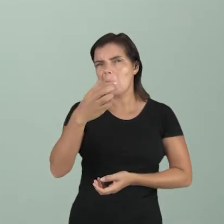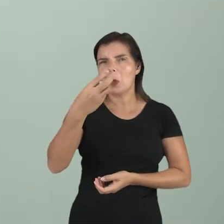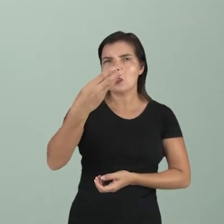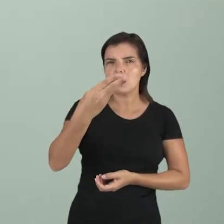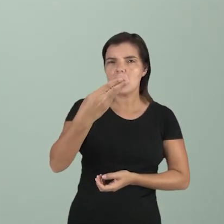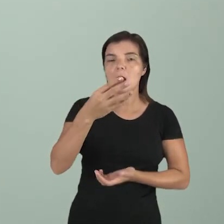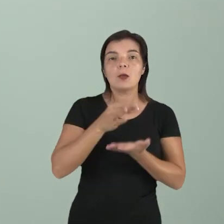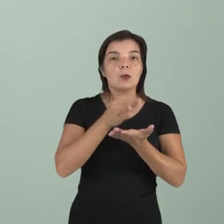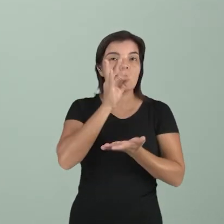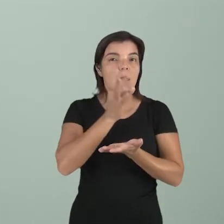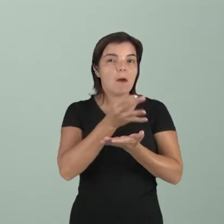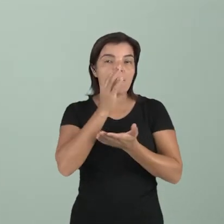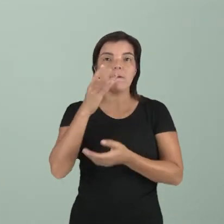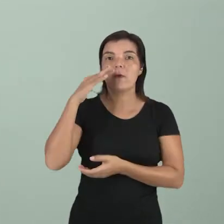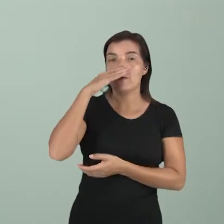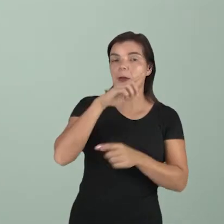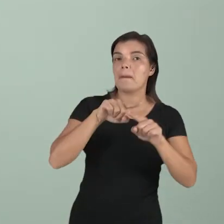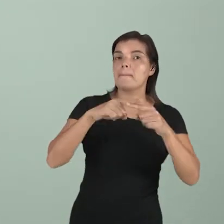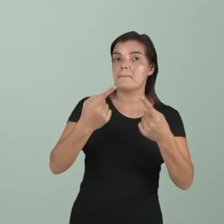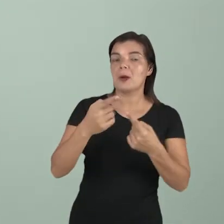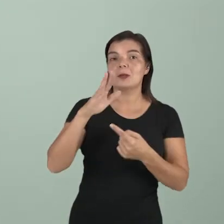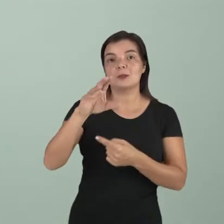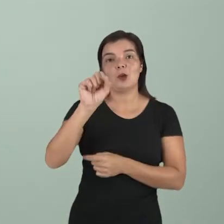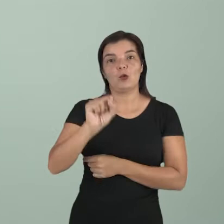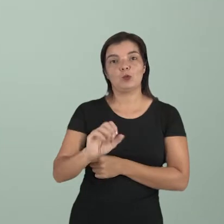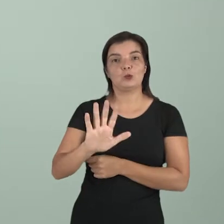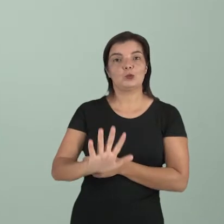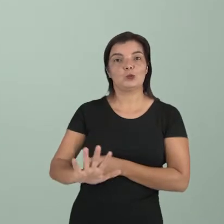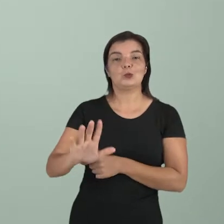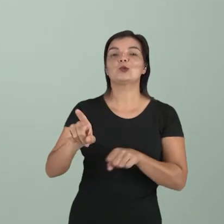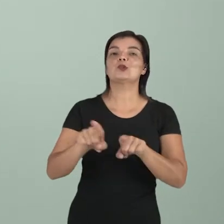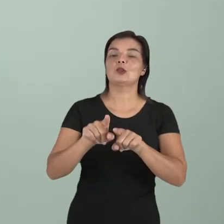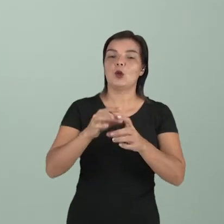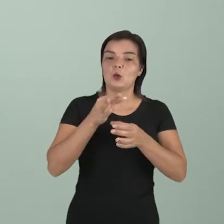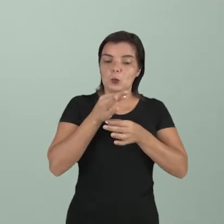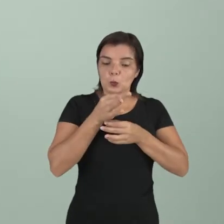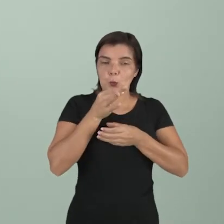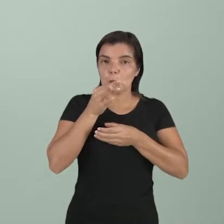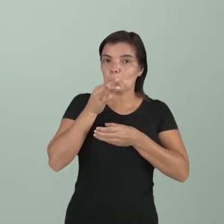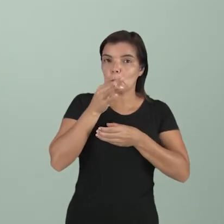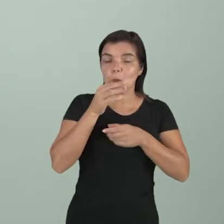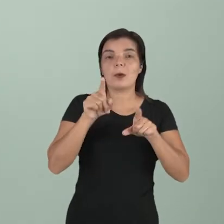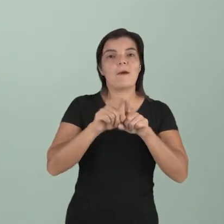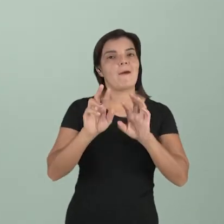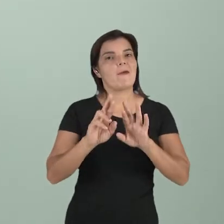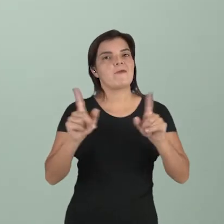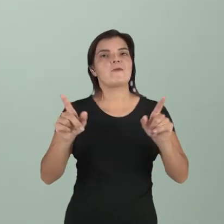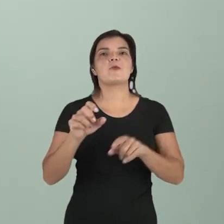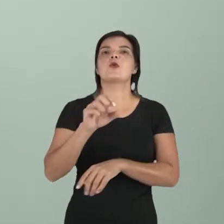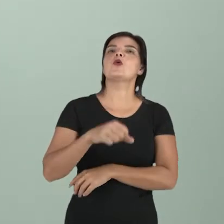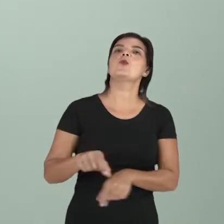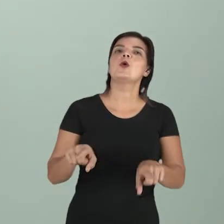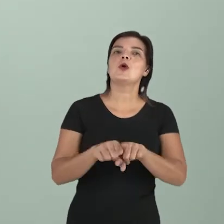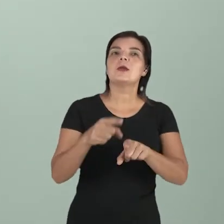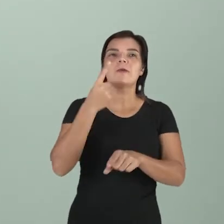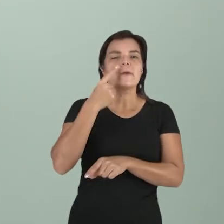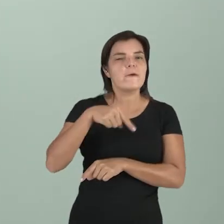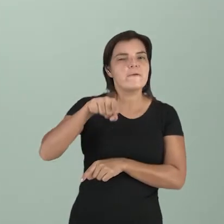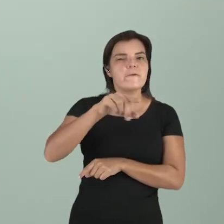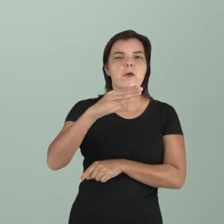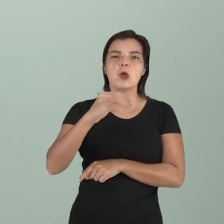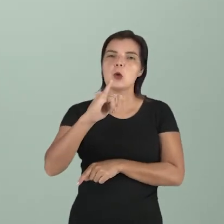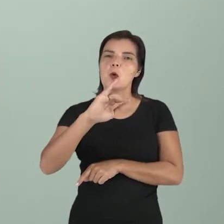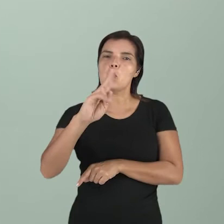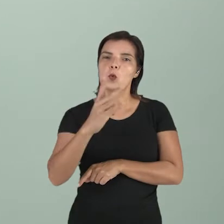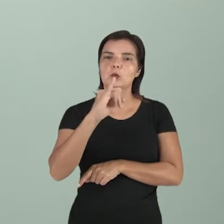de tomar o chimarrão. Nós já temos aí um clima super quente. E aí tomar ainda o chimarrão que é tomado de